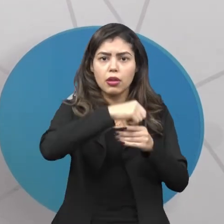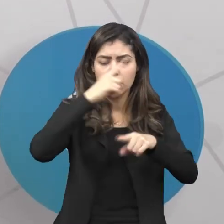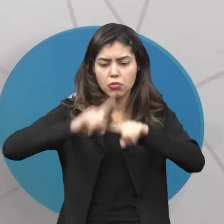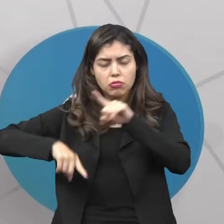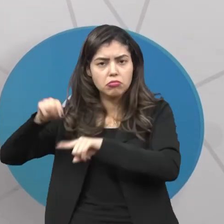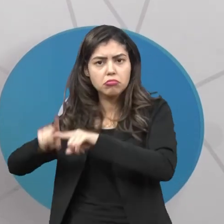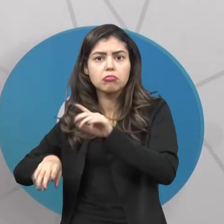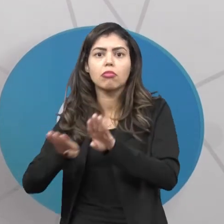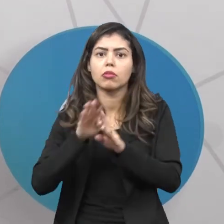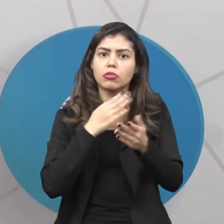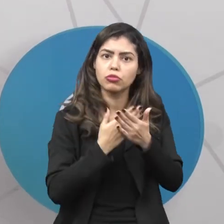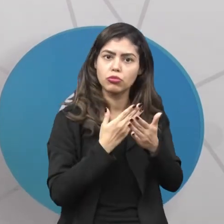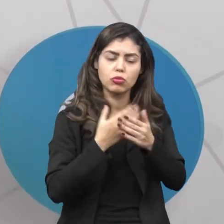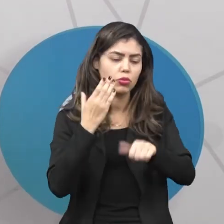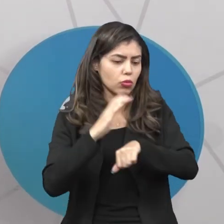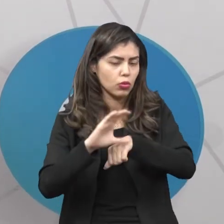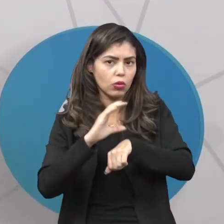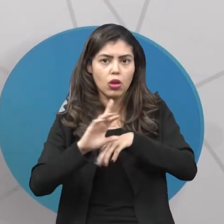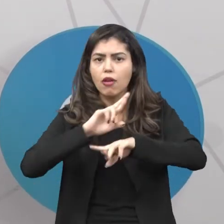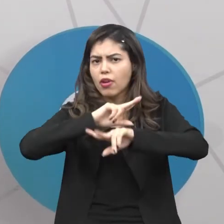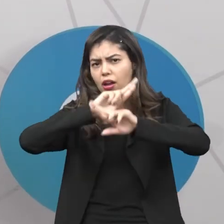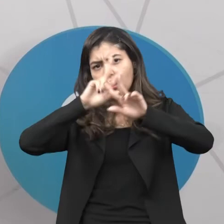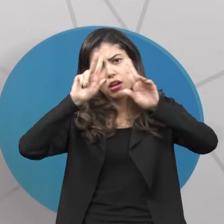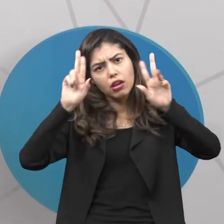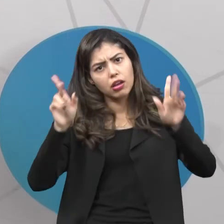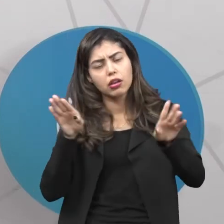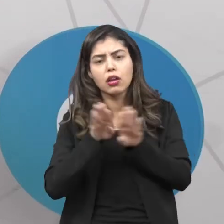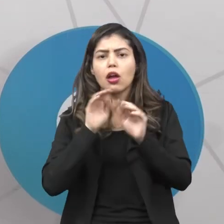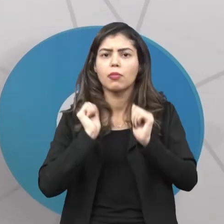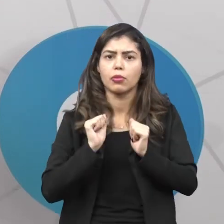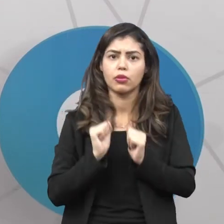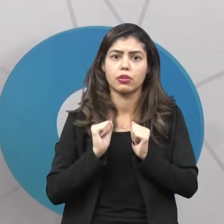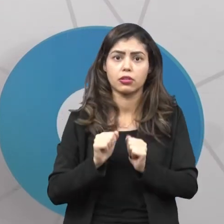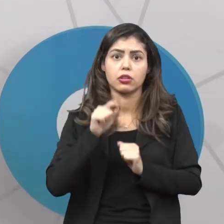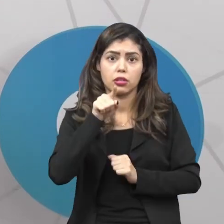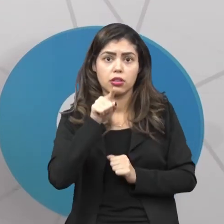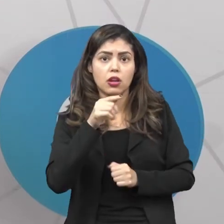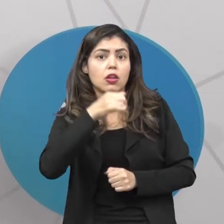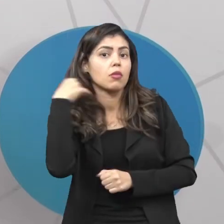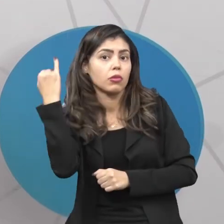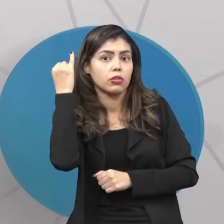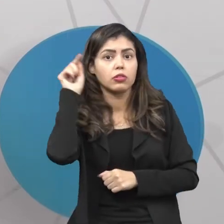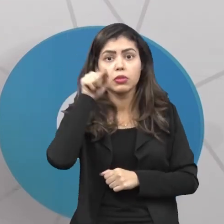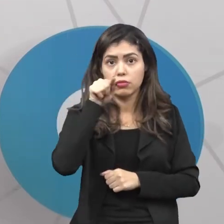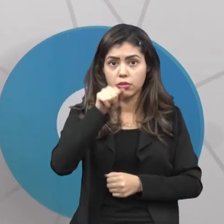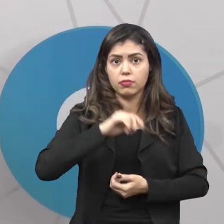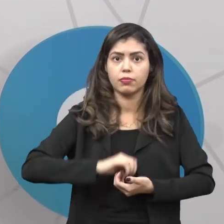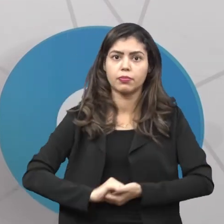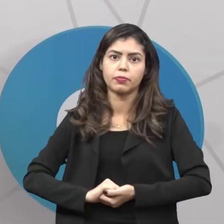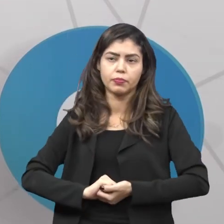estudo, curso, né? E vários materiais que podem estar sendo importantes para vocês.